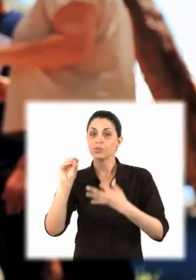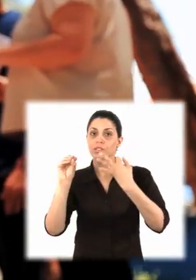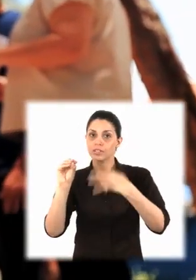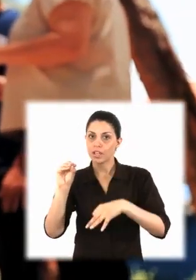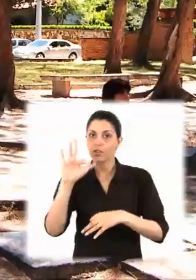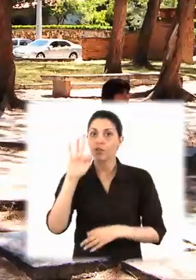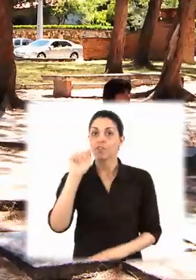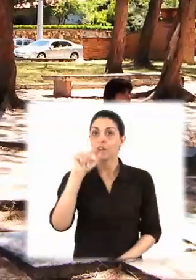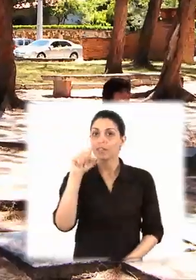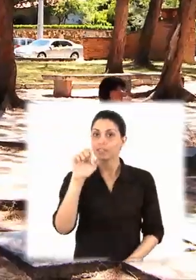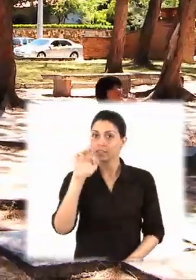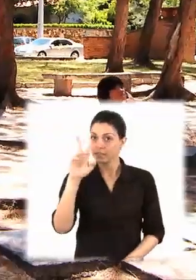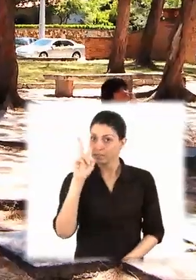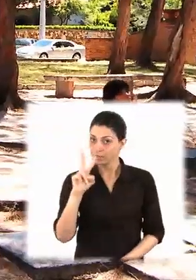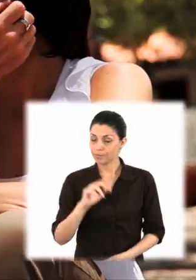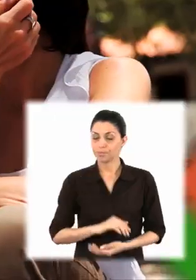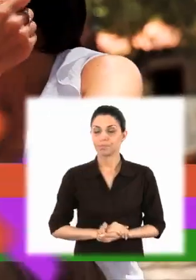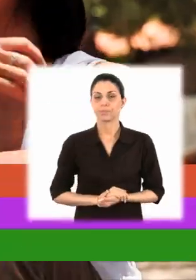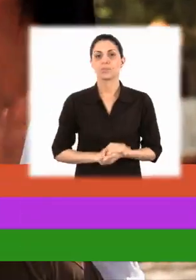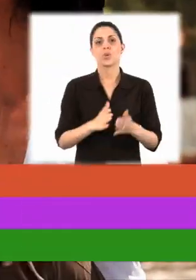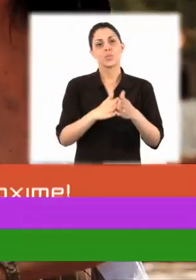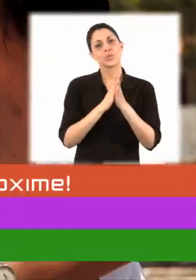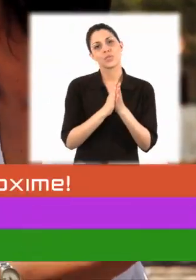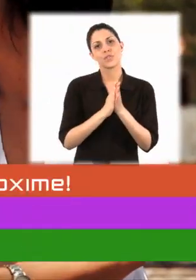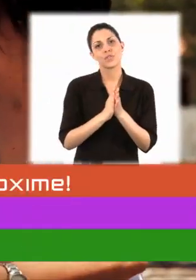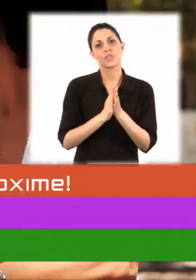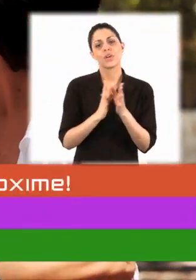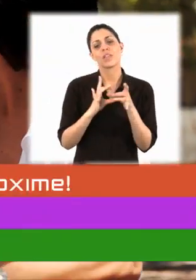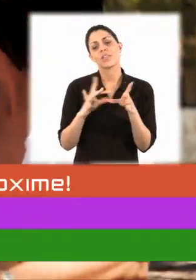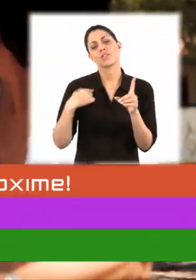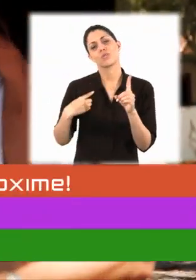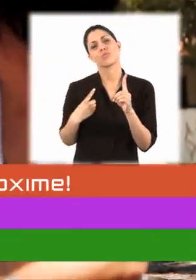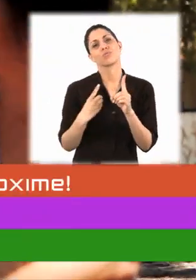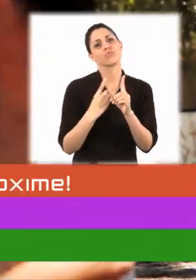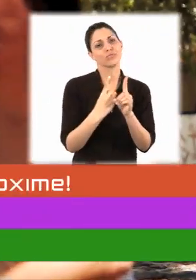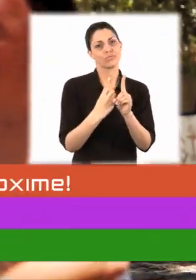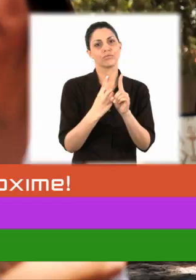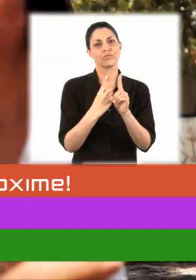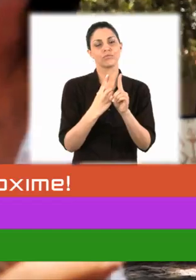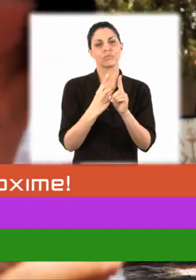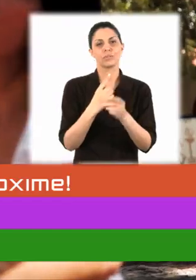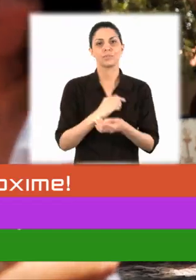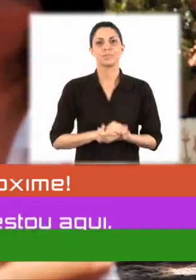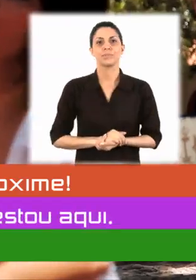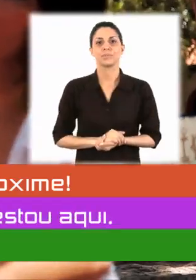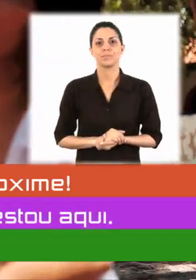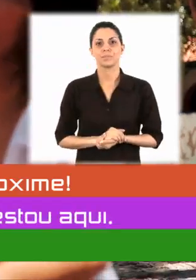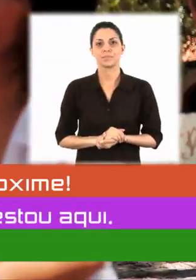completar o verbo fazer. Então presta atenção. Por favor, deixe que eu me aproxime.